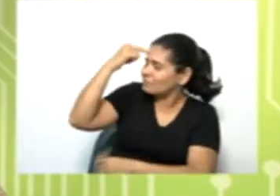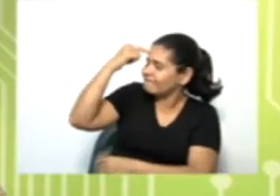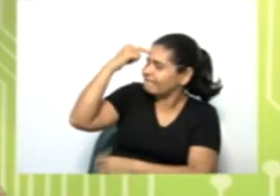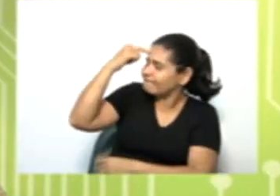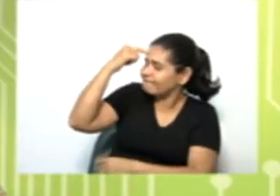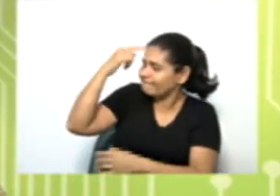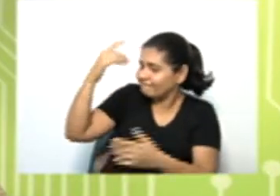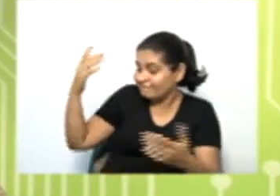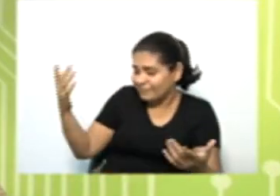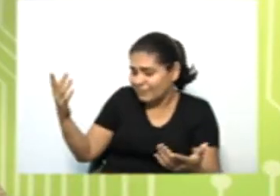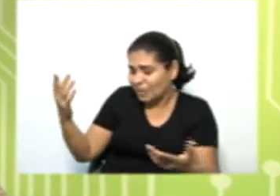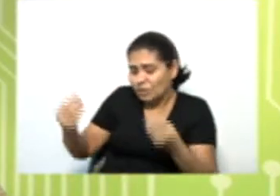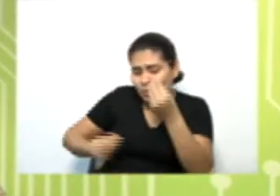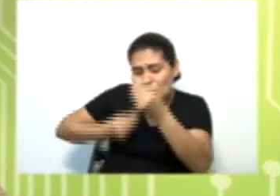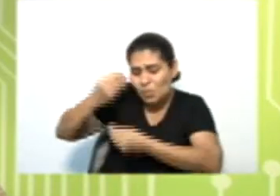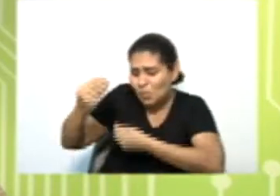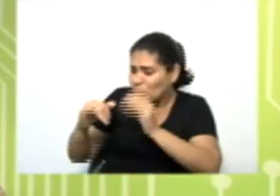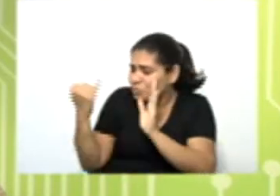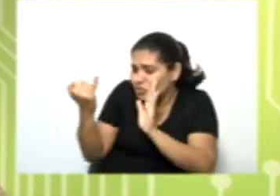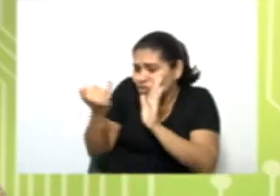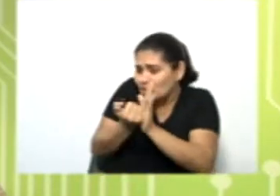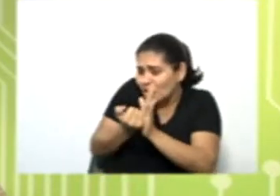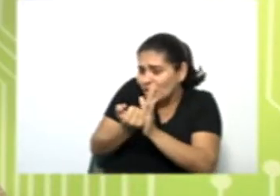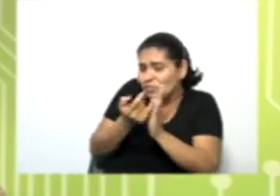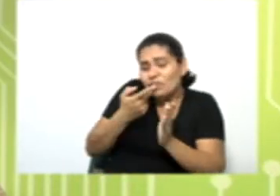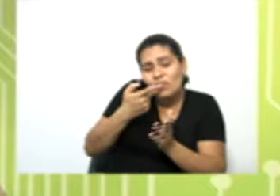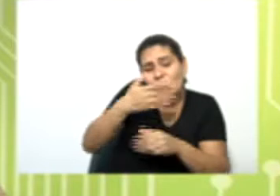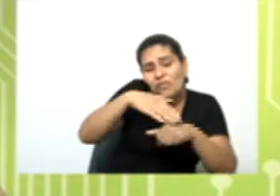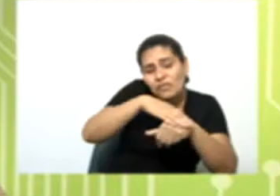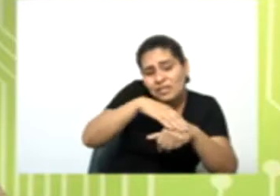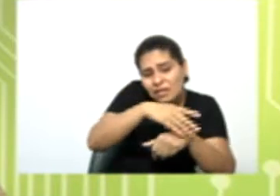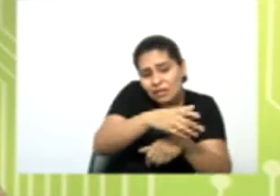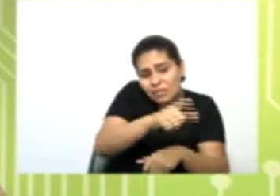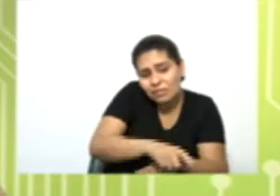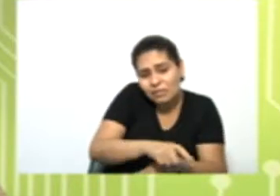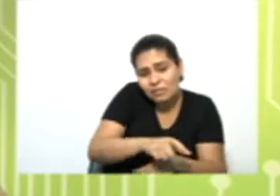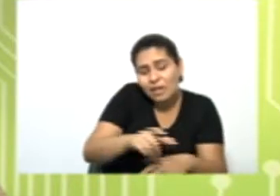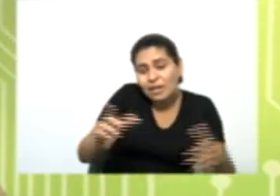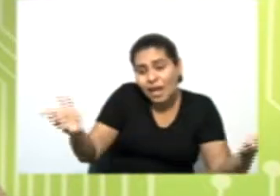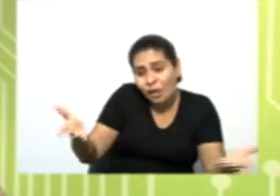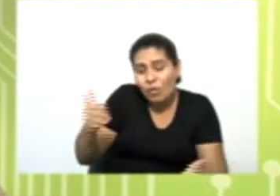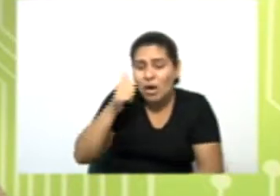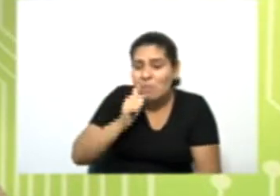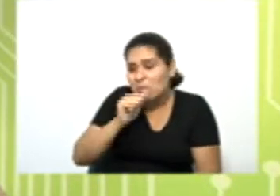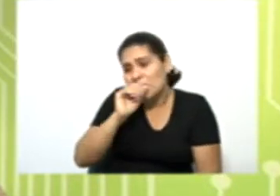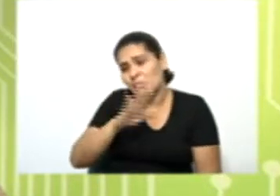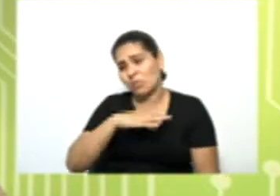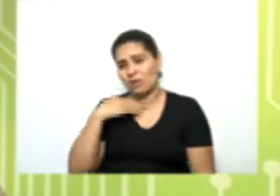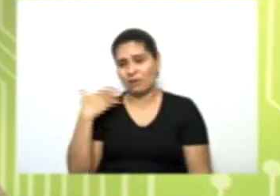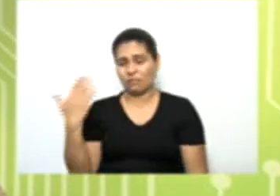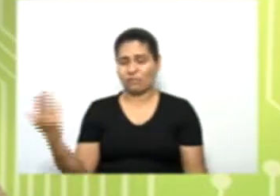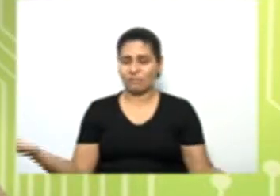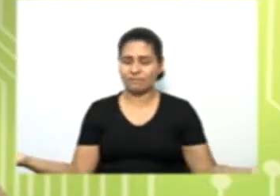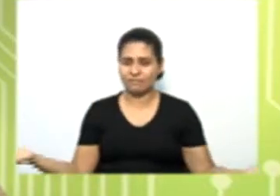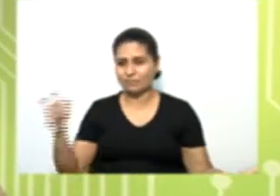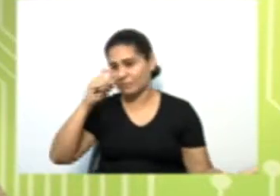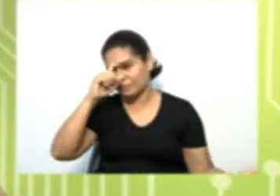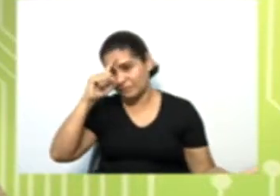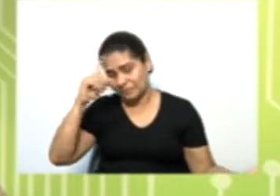aqui em uma forma de falar para eles que a mãe deles acabou de morrer no hospital.